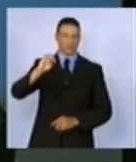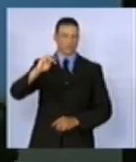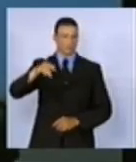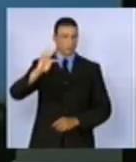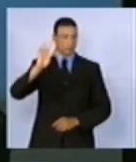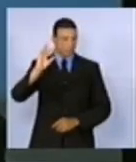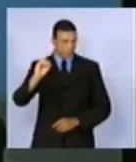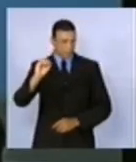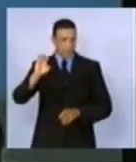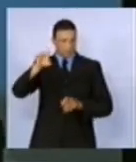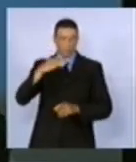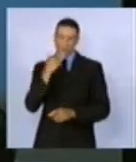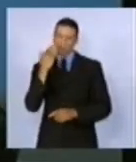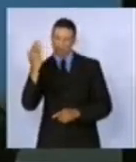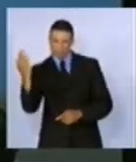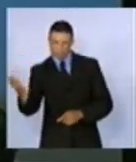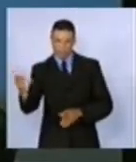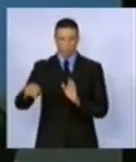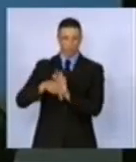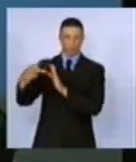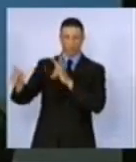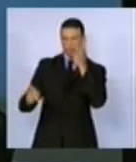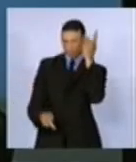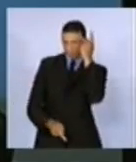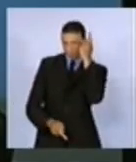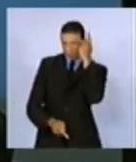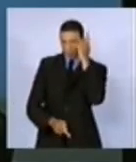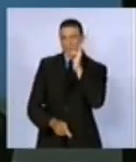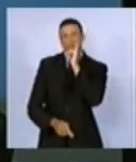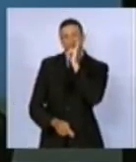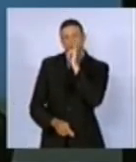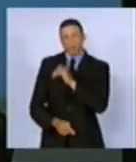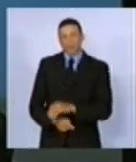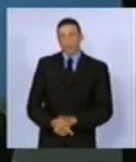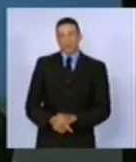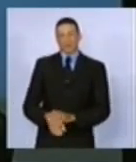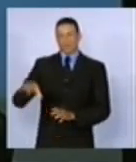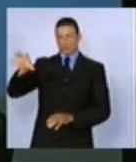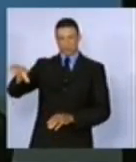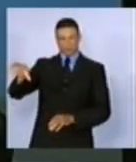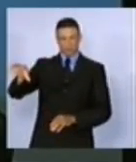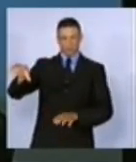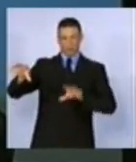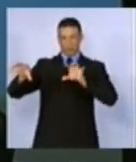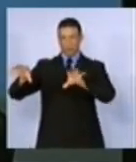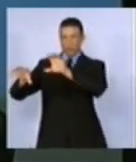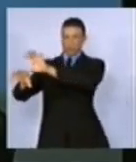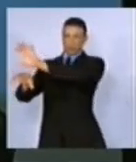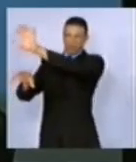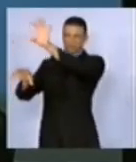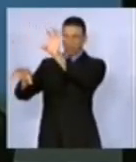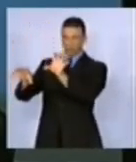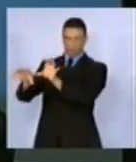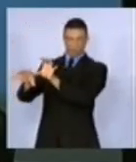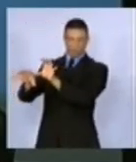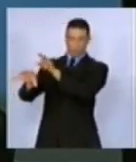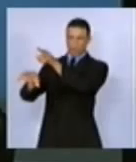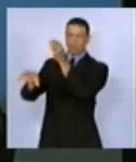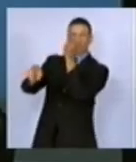atividade no estado e aí com relação às áreas principalmente e em bacias que você tem uma